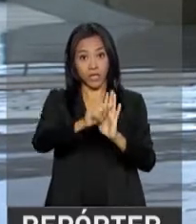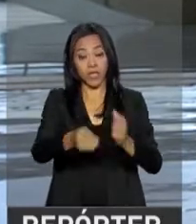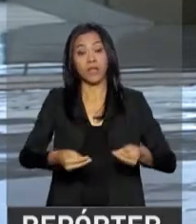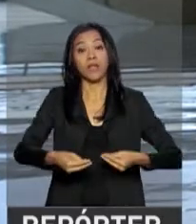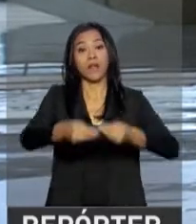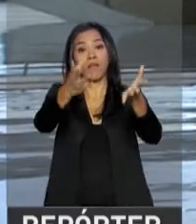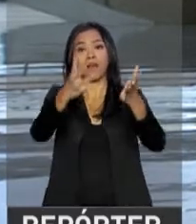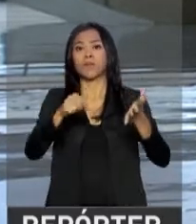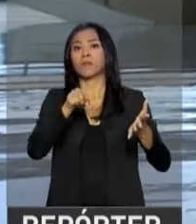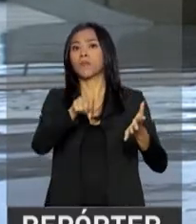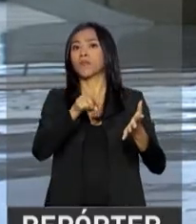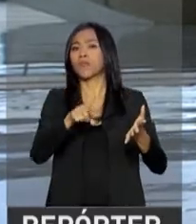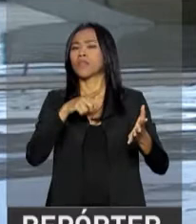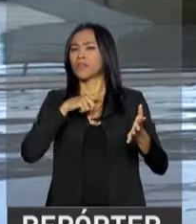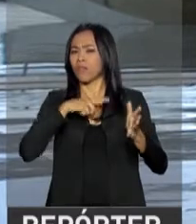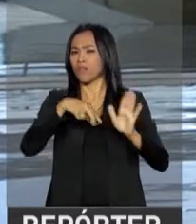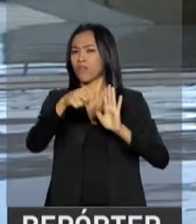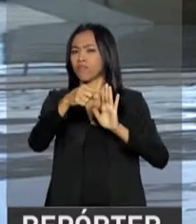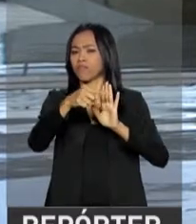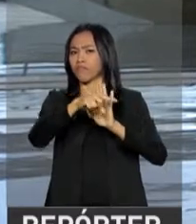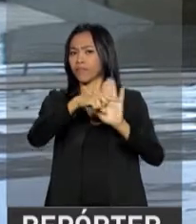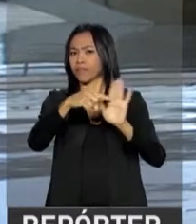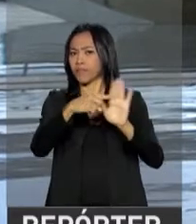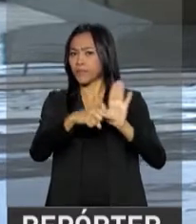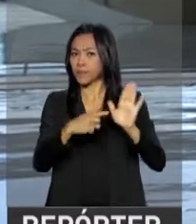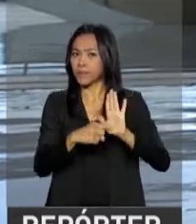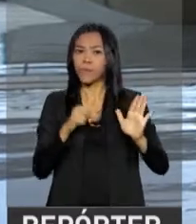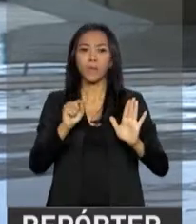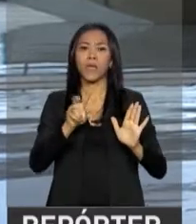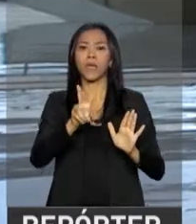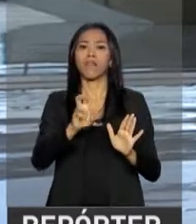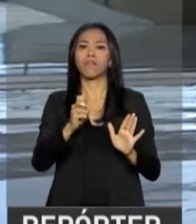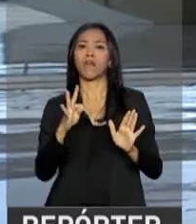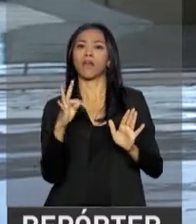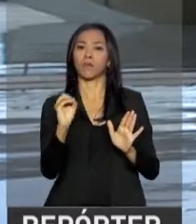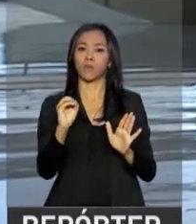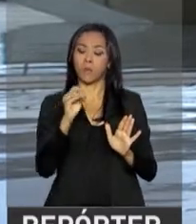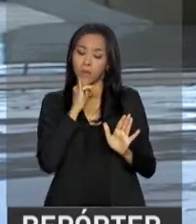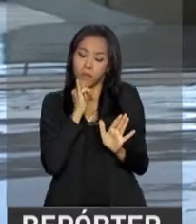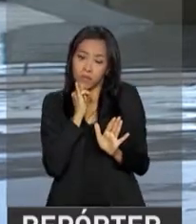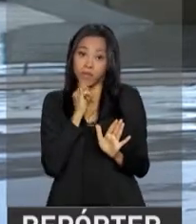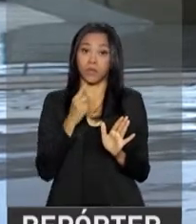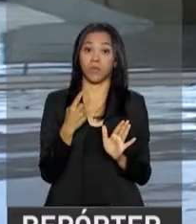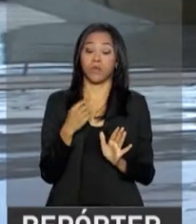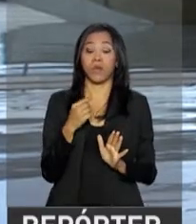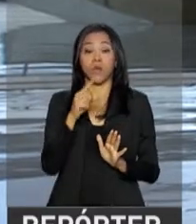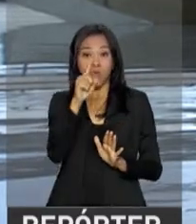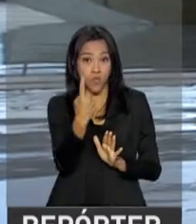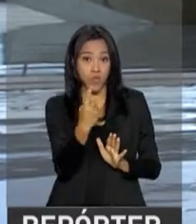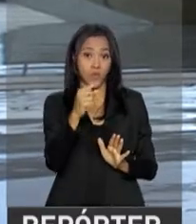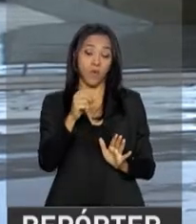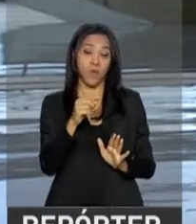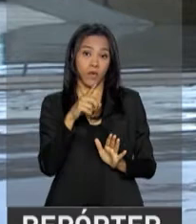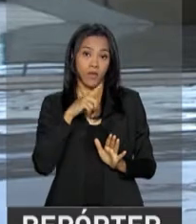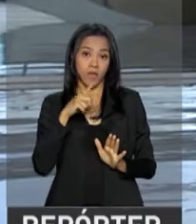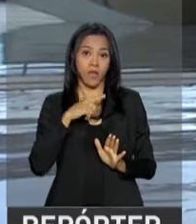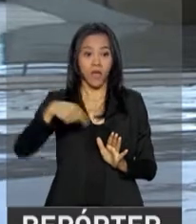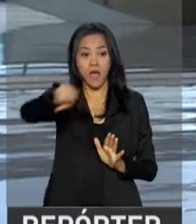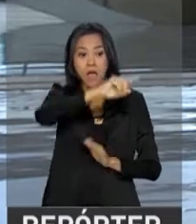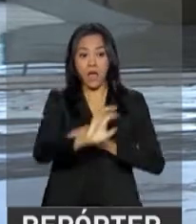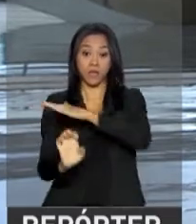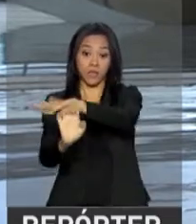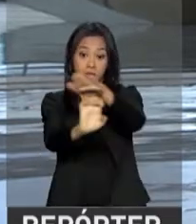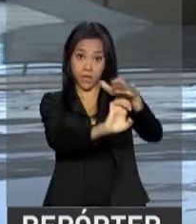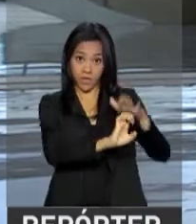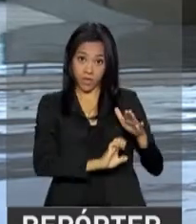veto em relação a uma série de questões da eletrobrás um deles por exemplo é que as empresas privadas que